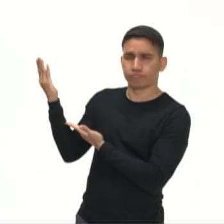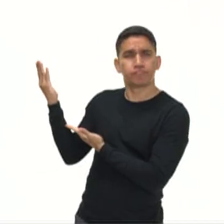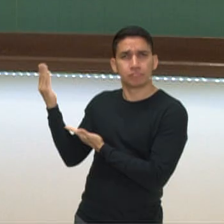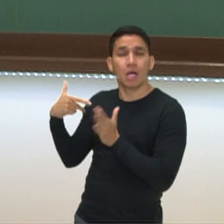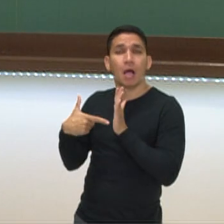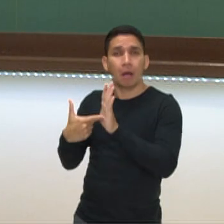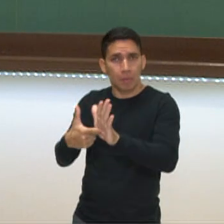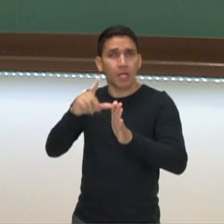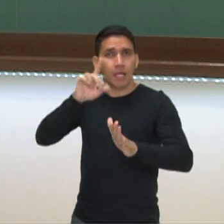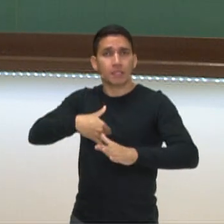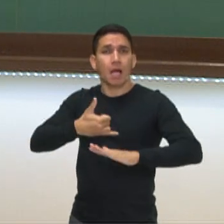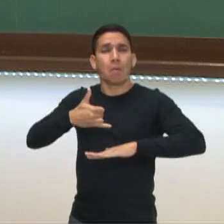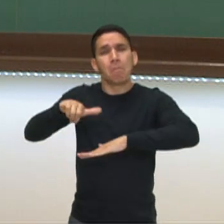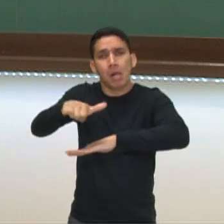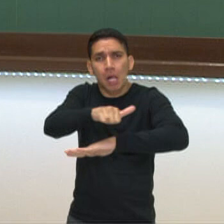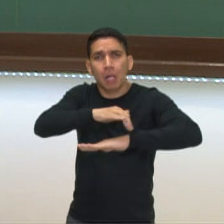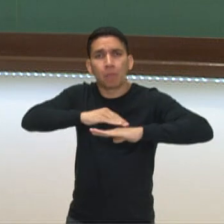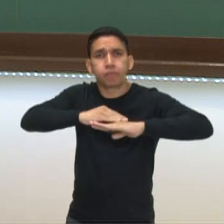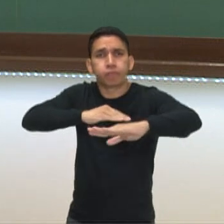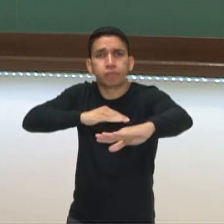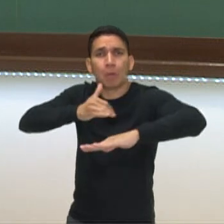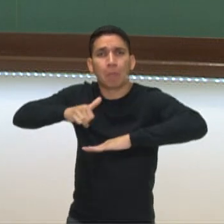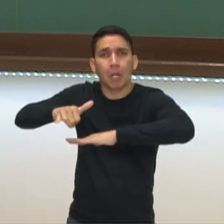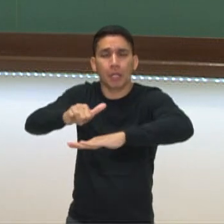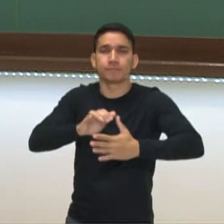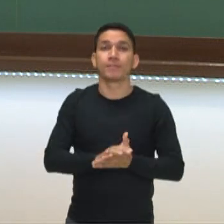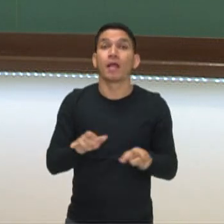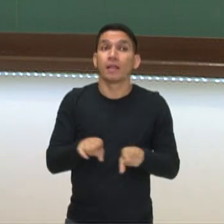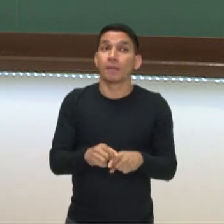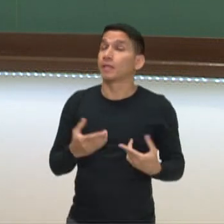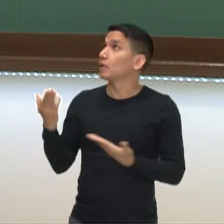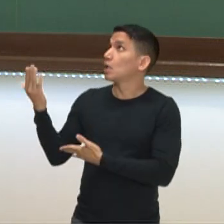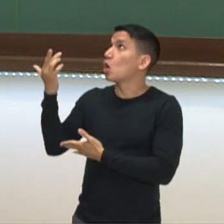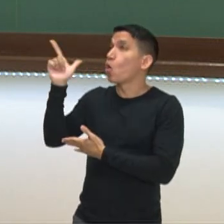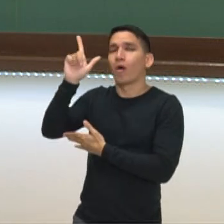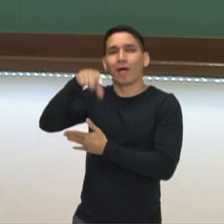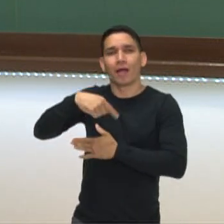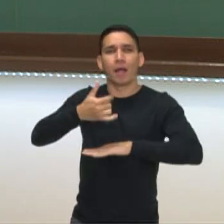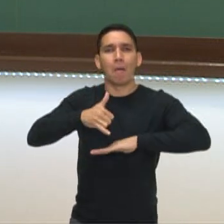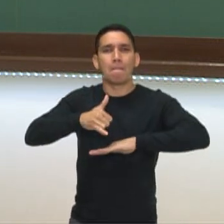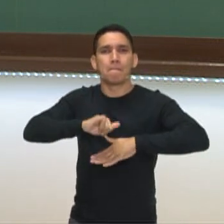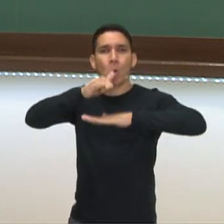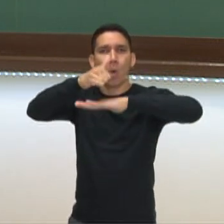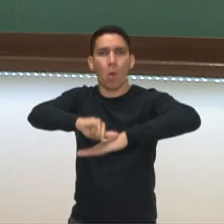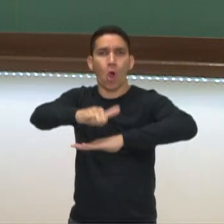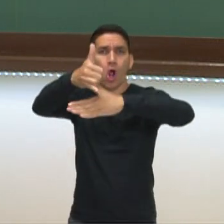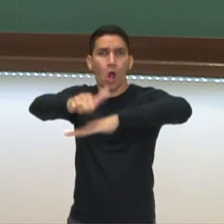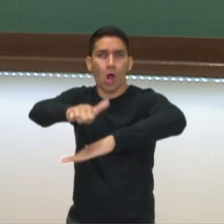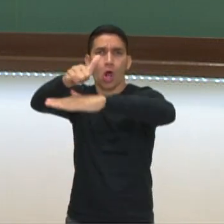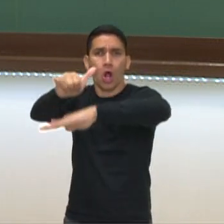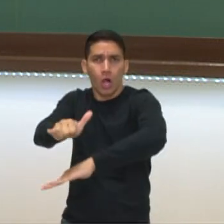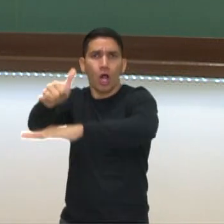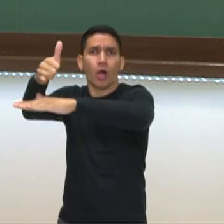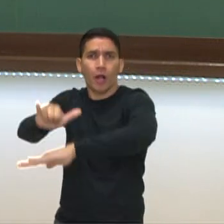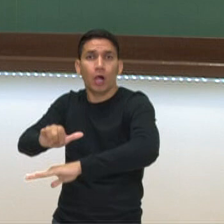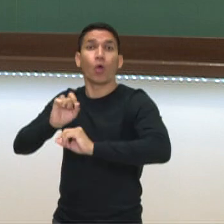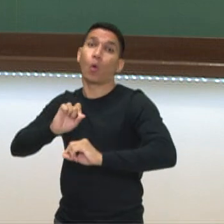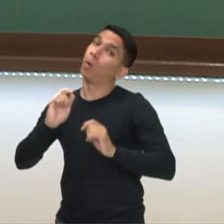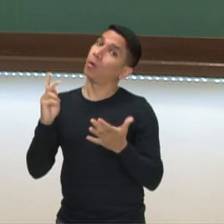tensões contínuas. E tensões alternadas, normalmente também pode ter,